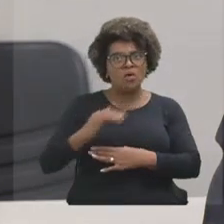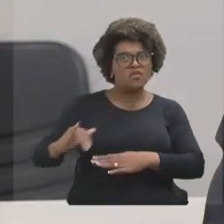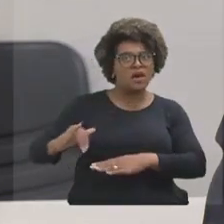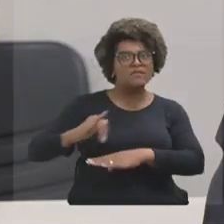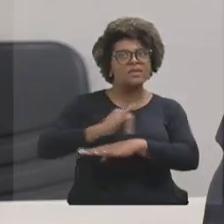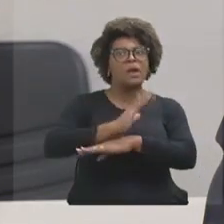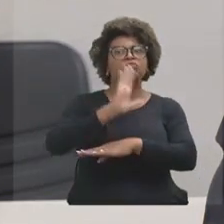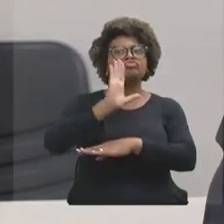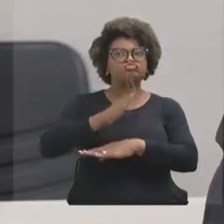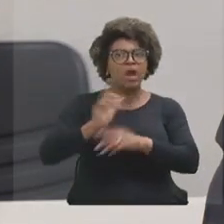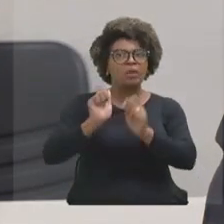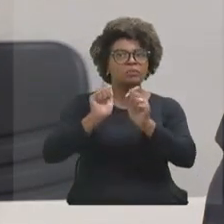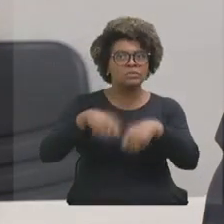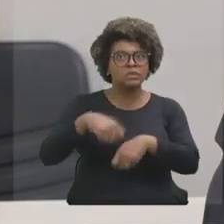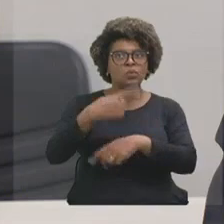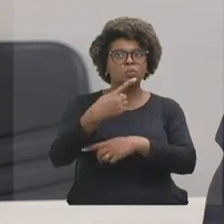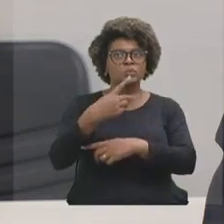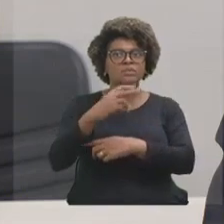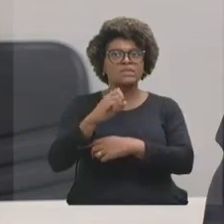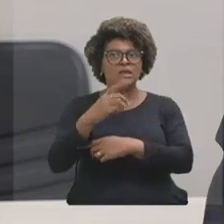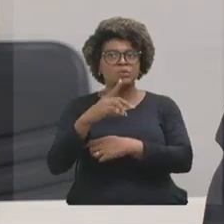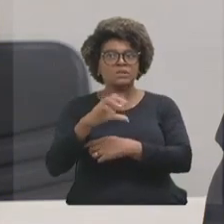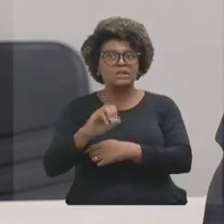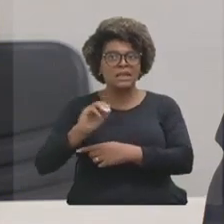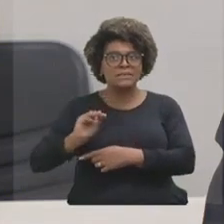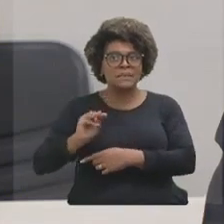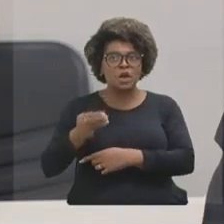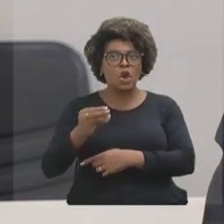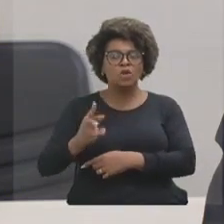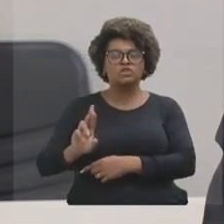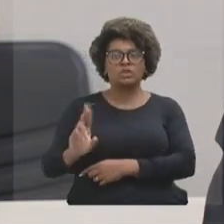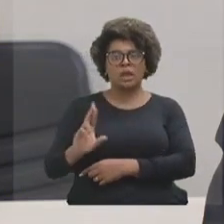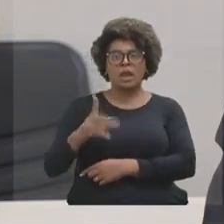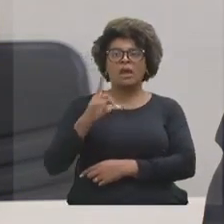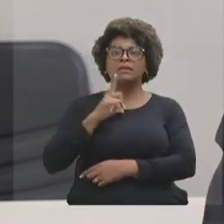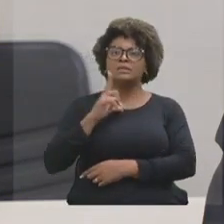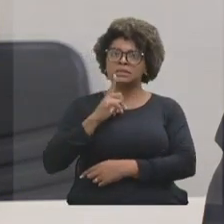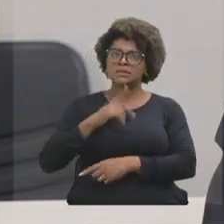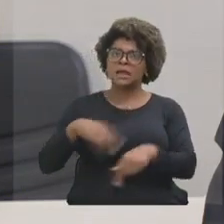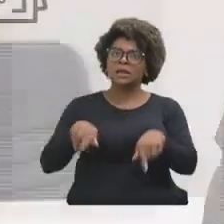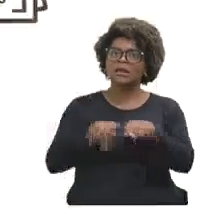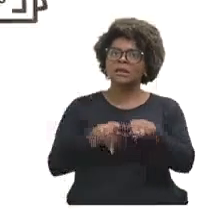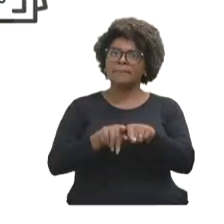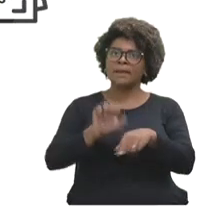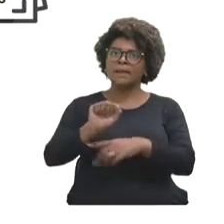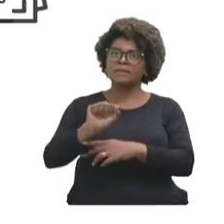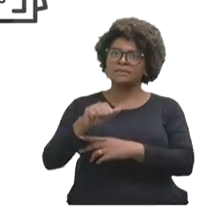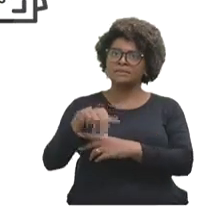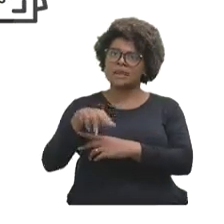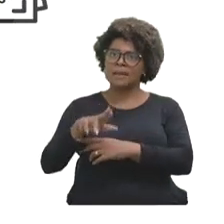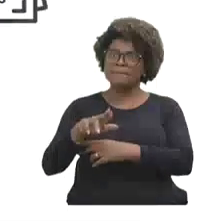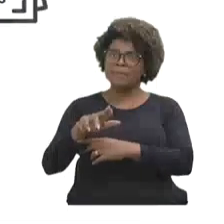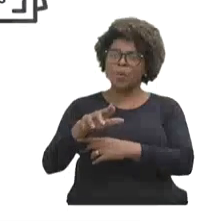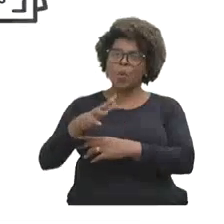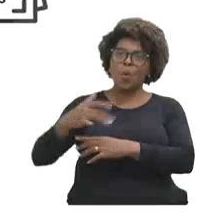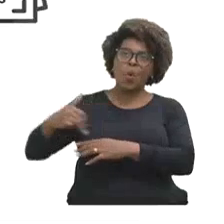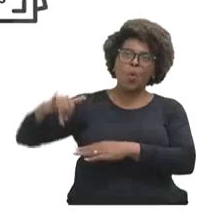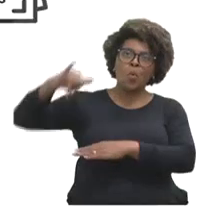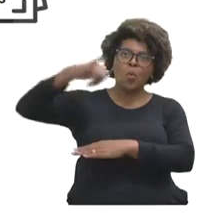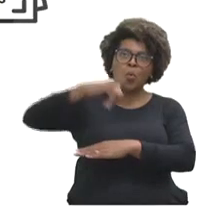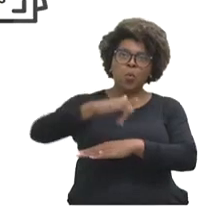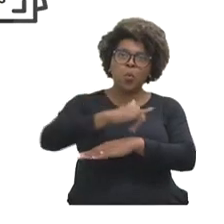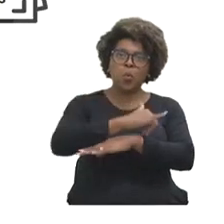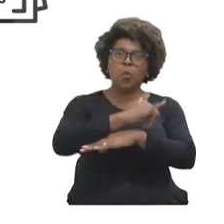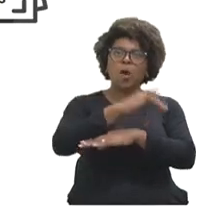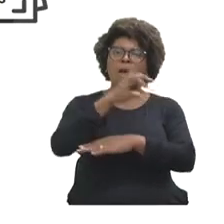cerca de 210 milhões de reais e nós teremos cobertura de Samuel aéreo pré-hospitalar em todo estado com a chegada